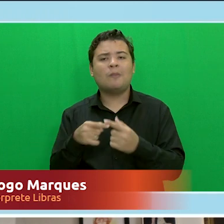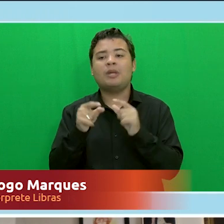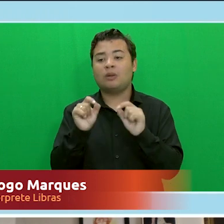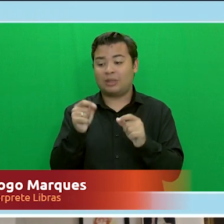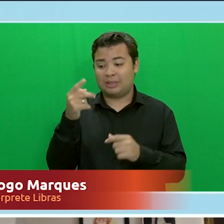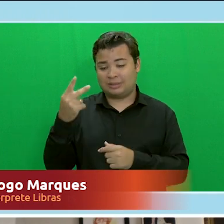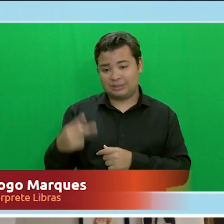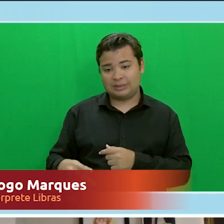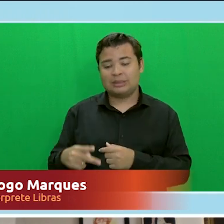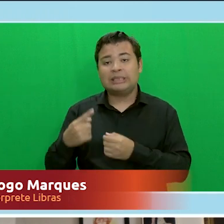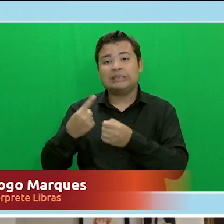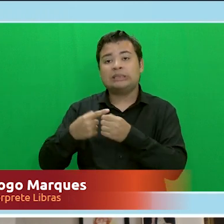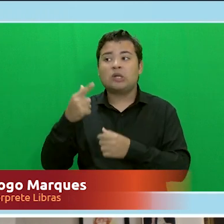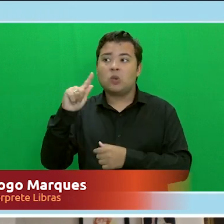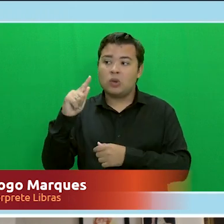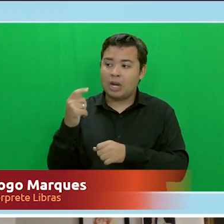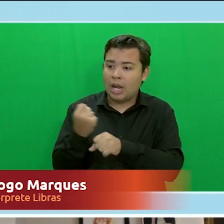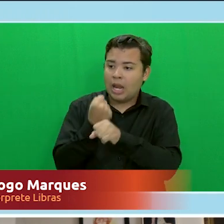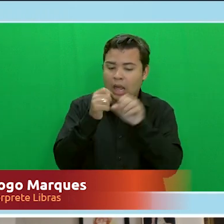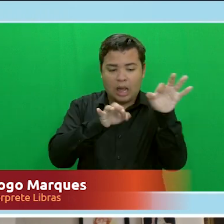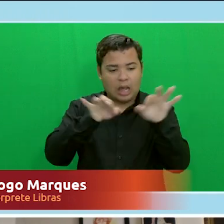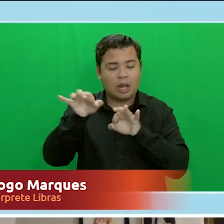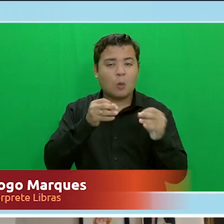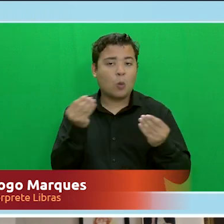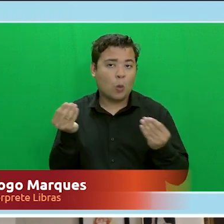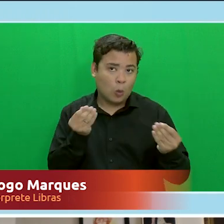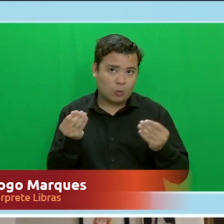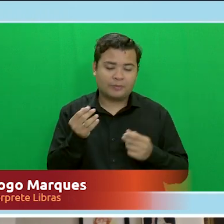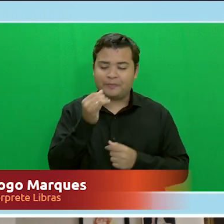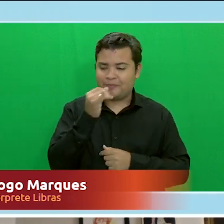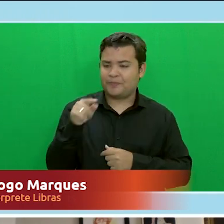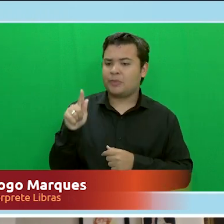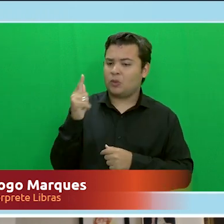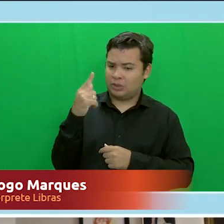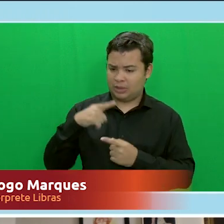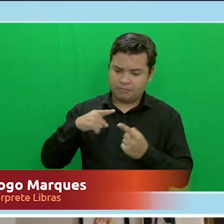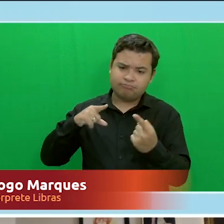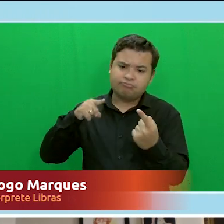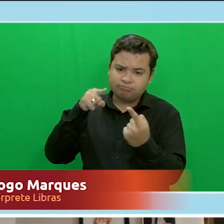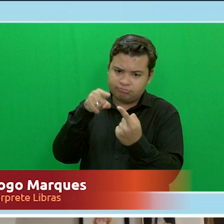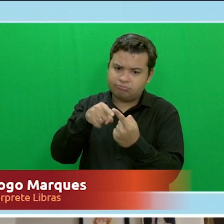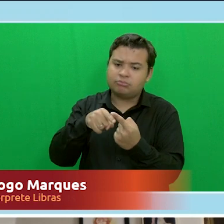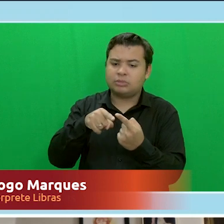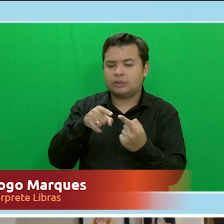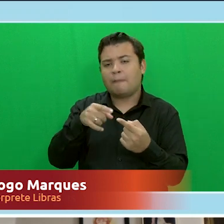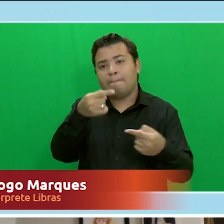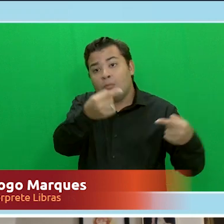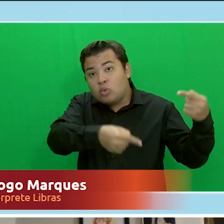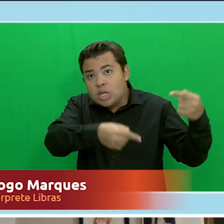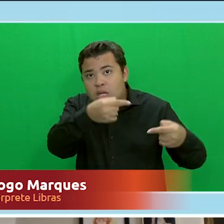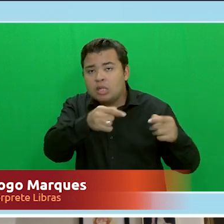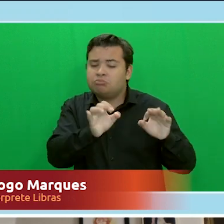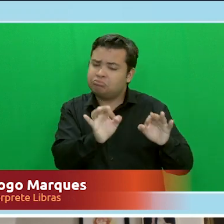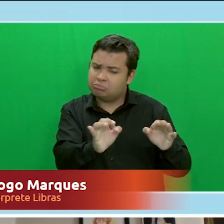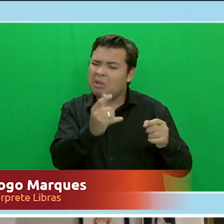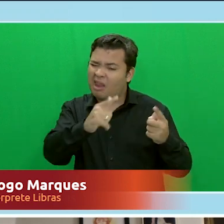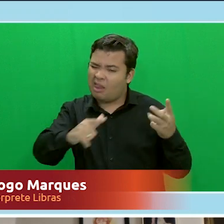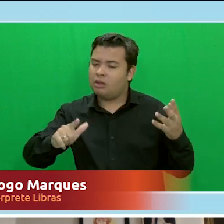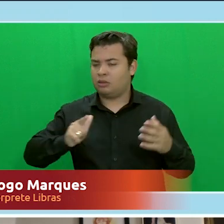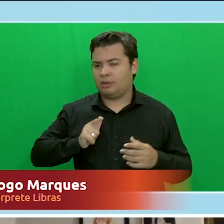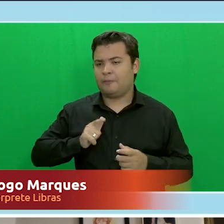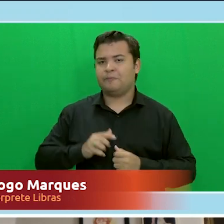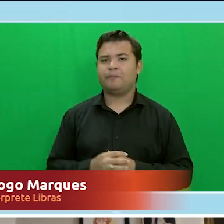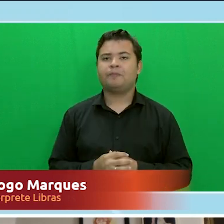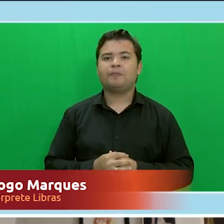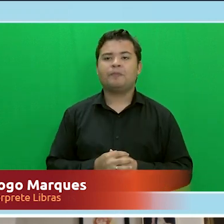Goiânia. Goiânia, ela teve algumas finalidades, uma delas política e